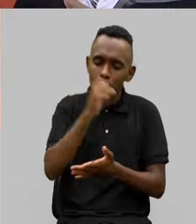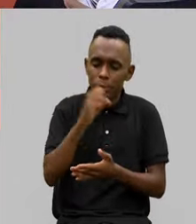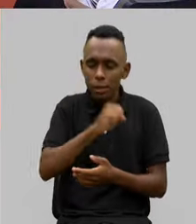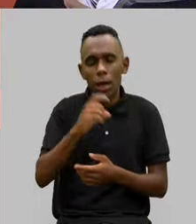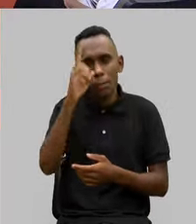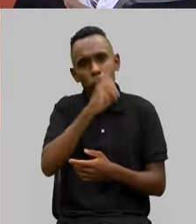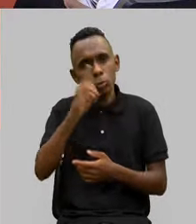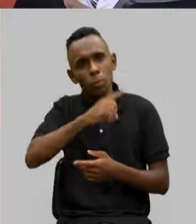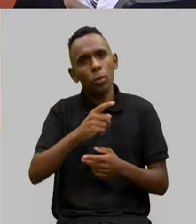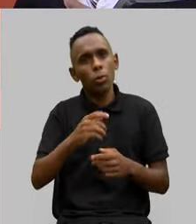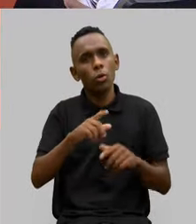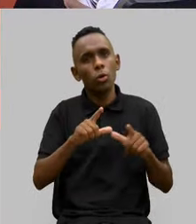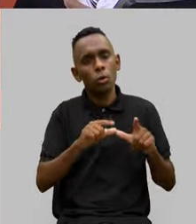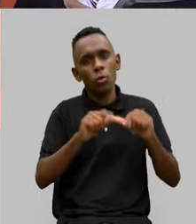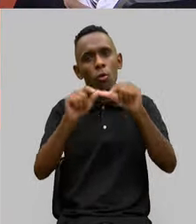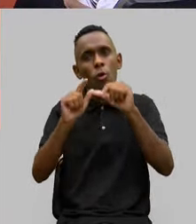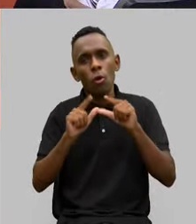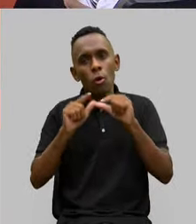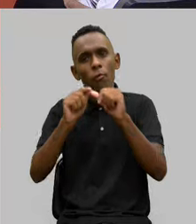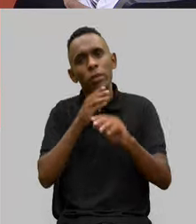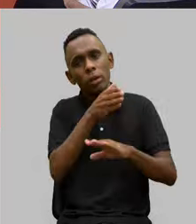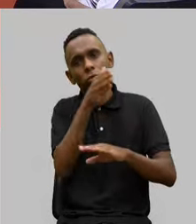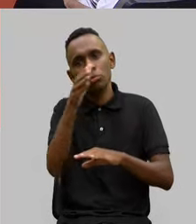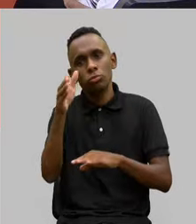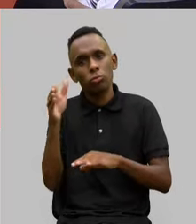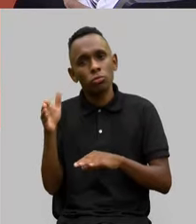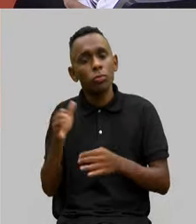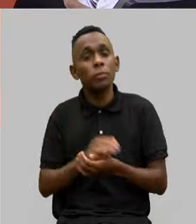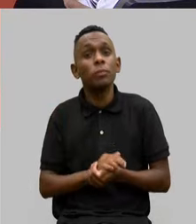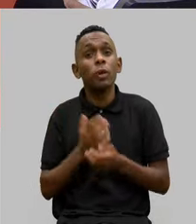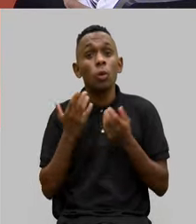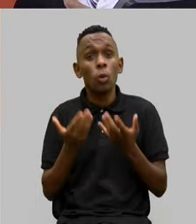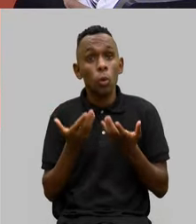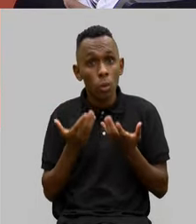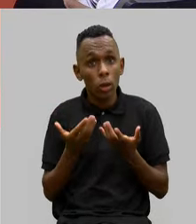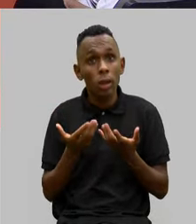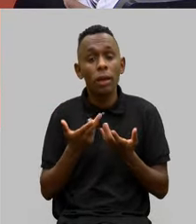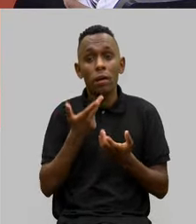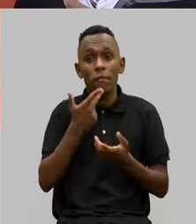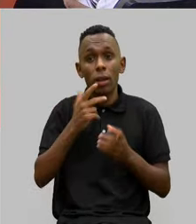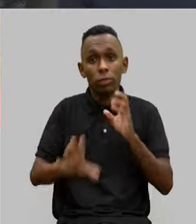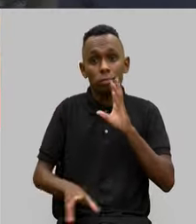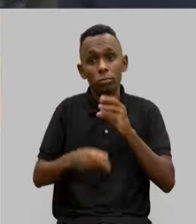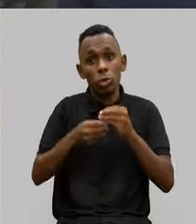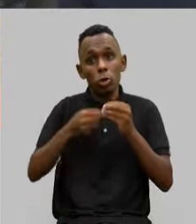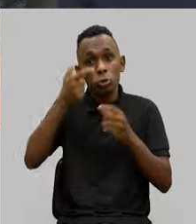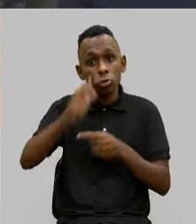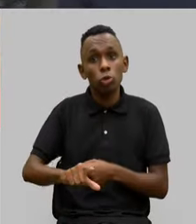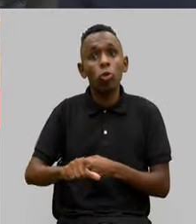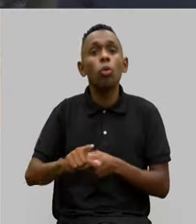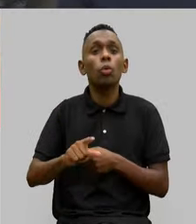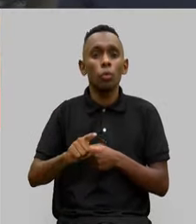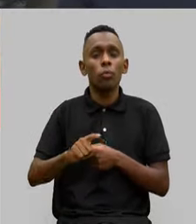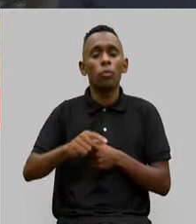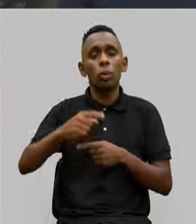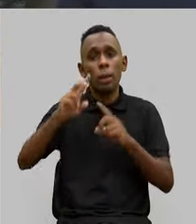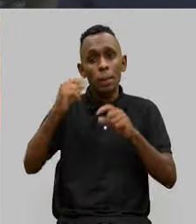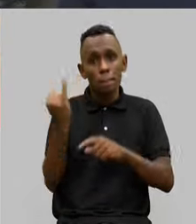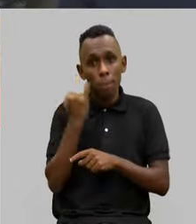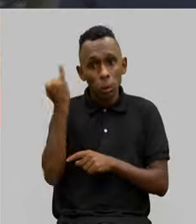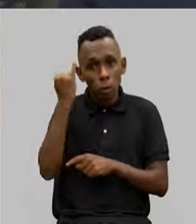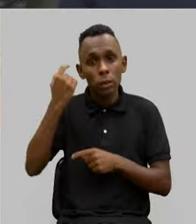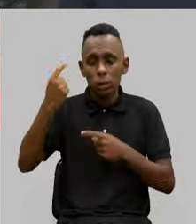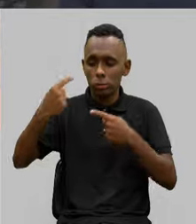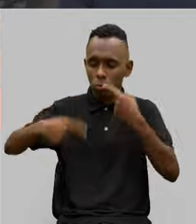eu eu viajo muito mas eu queria reforçar a necessidade da gente discutir a